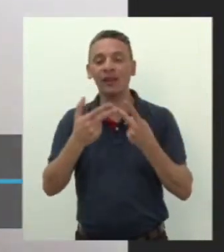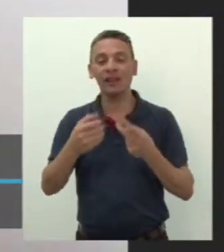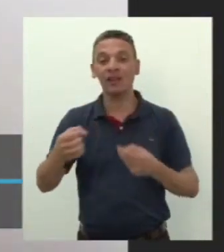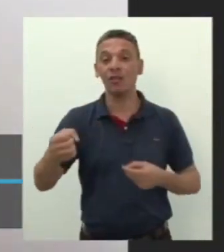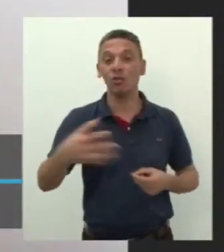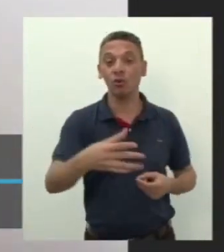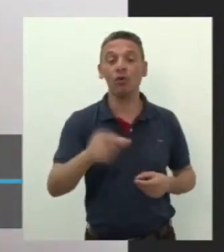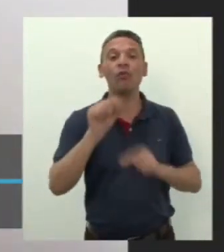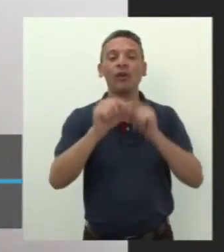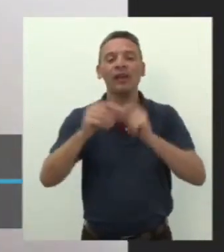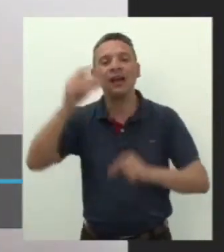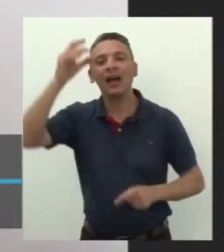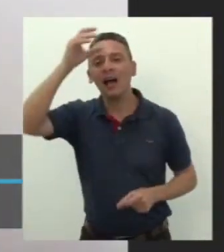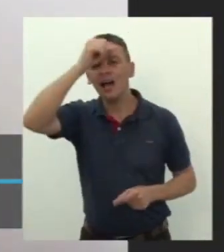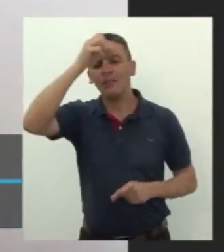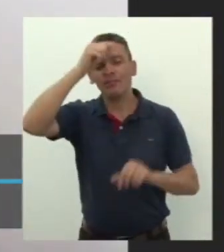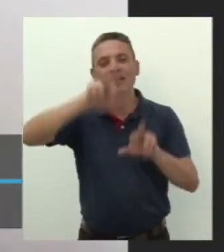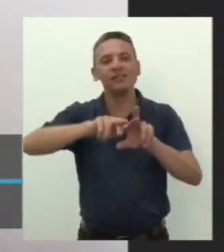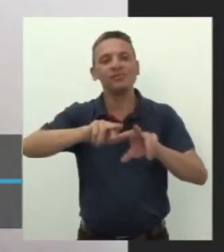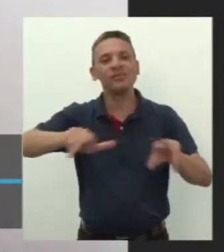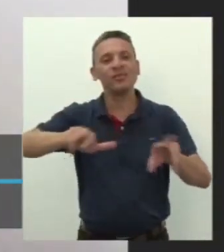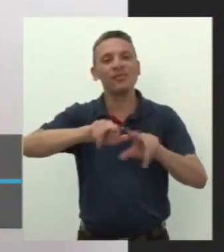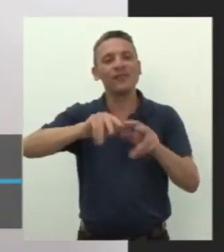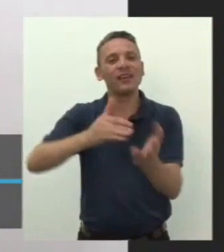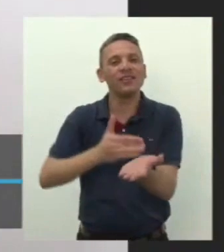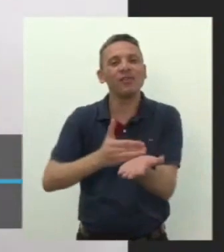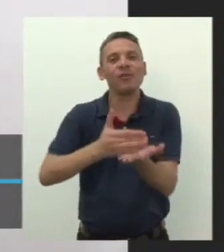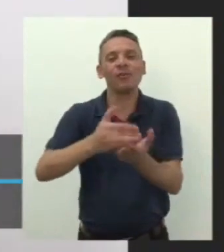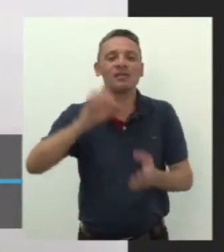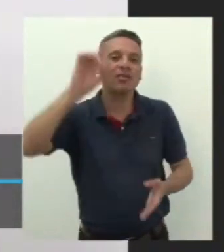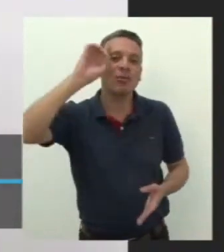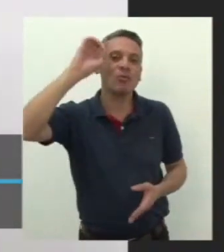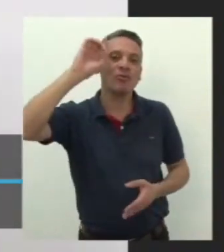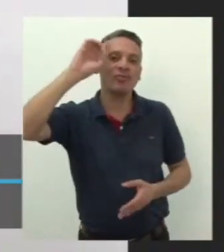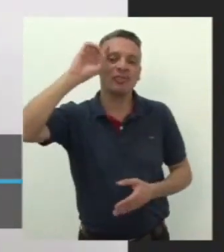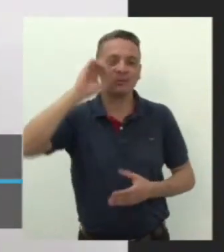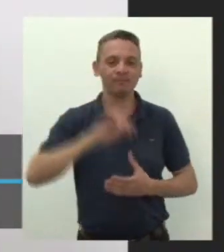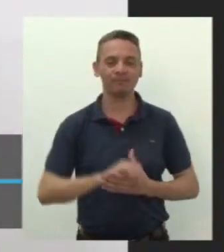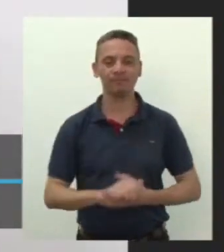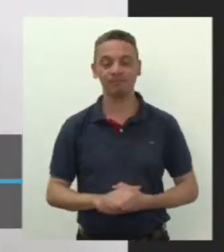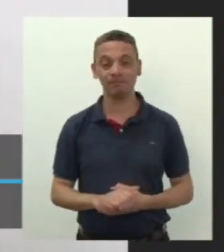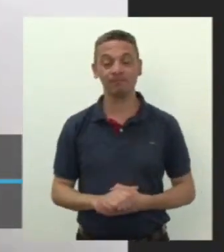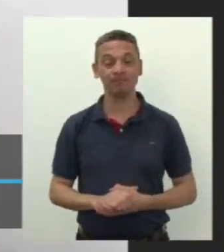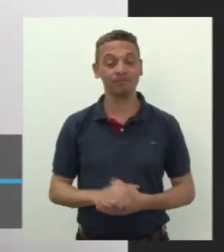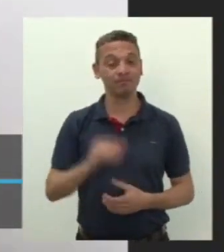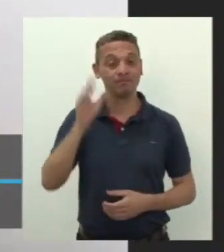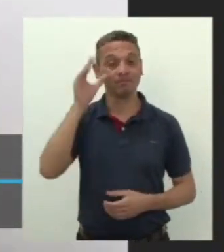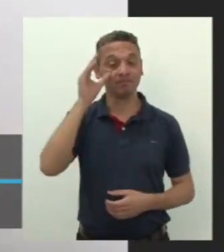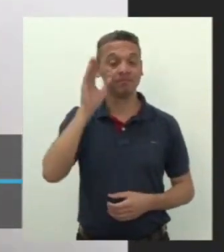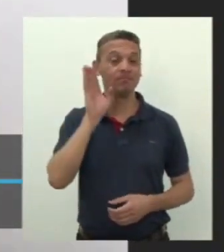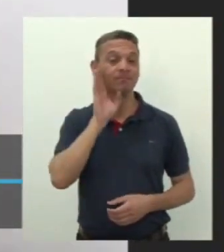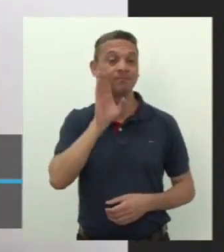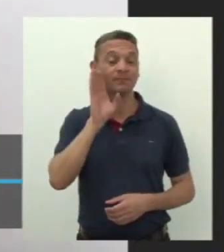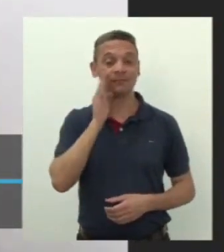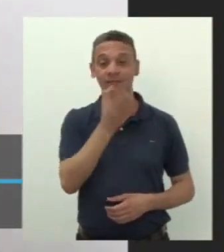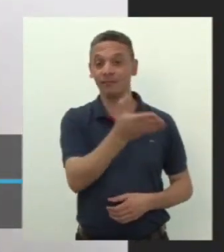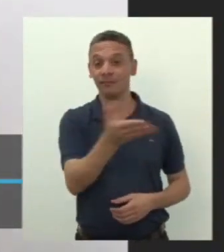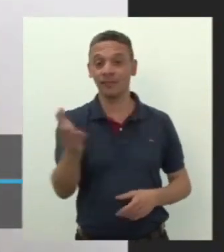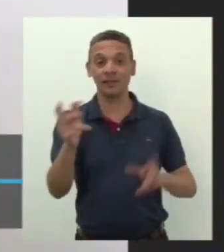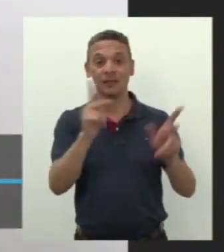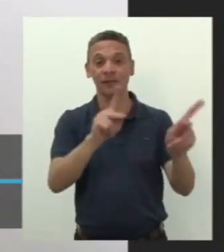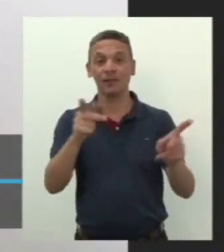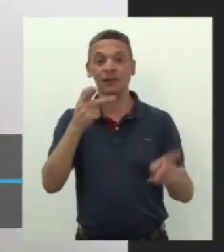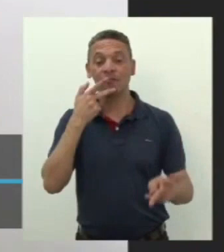novo aprendizado, tudo que está sendo aprendido a cada dia. É muito interessante que todos eles falam